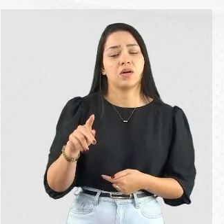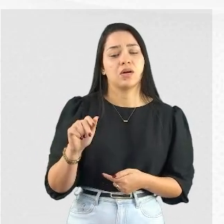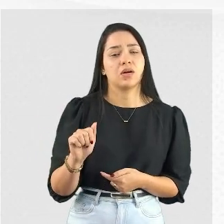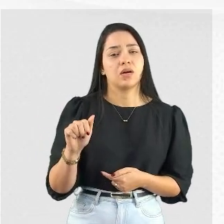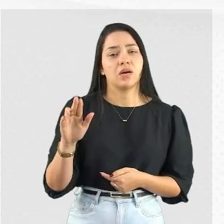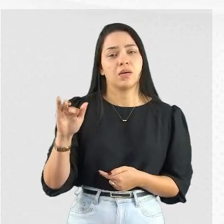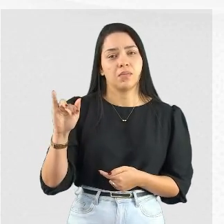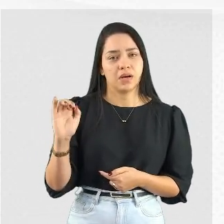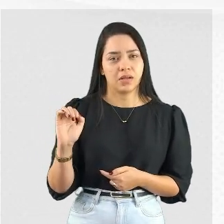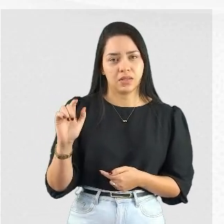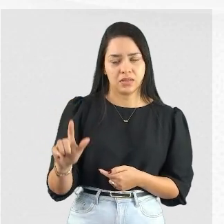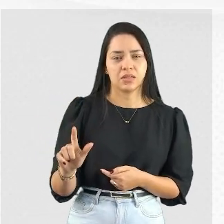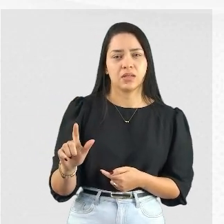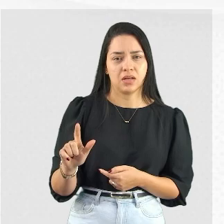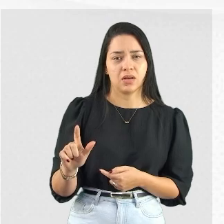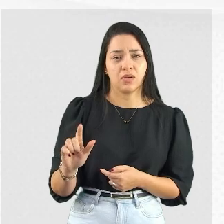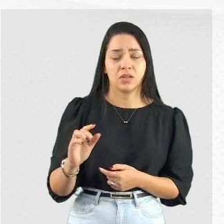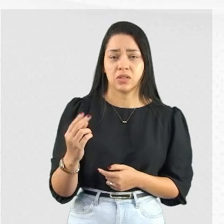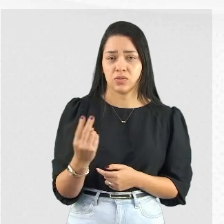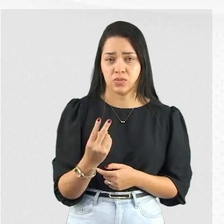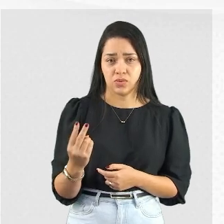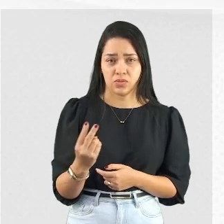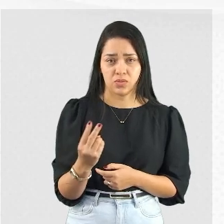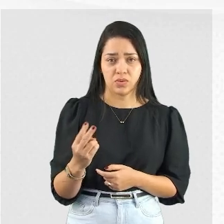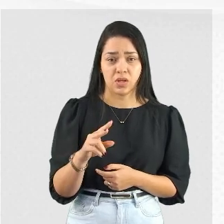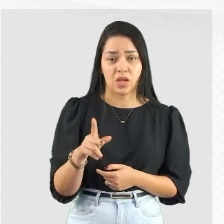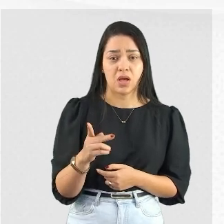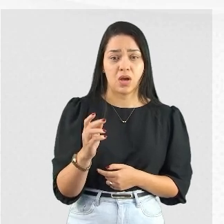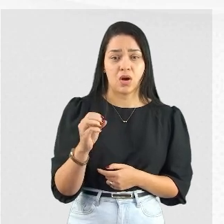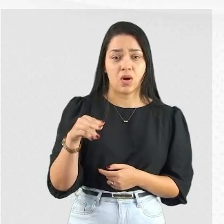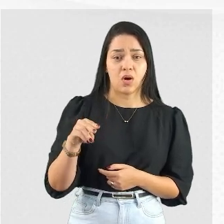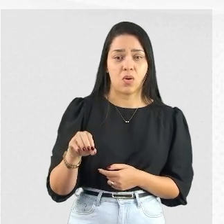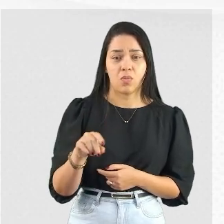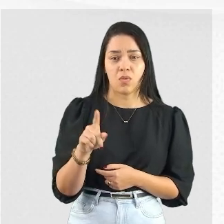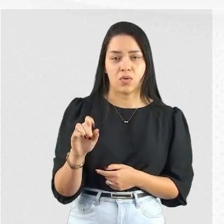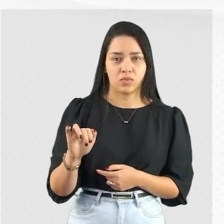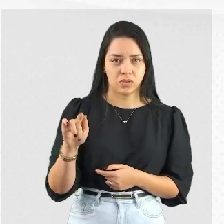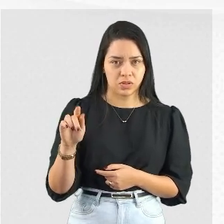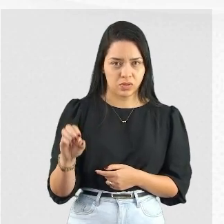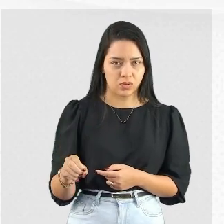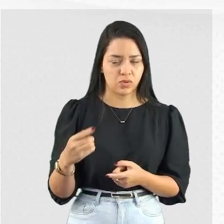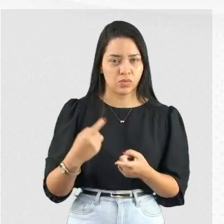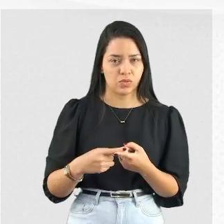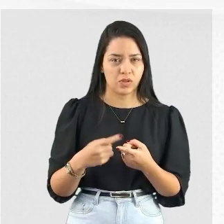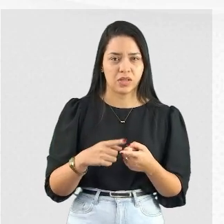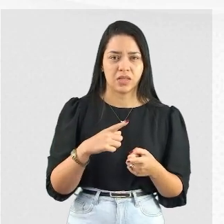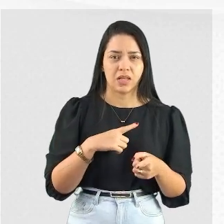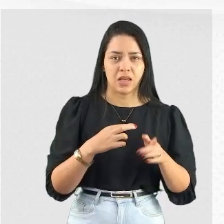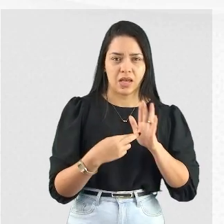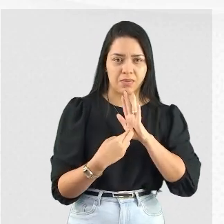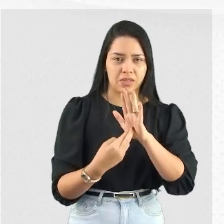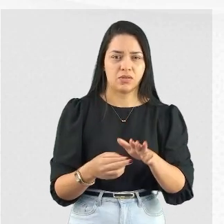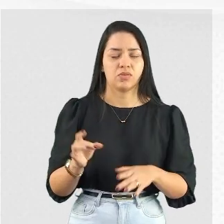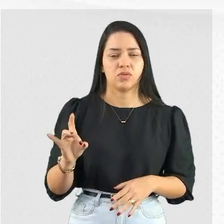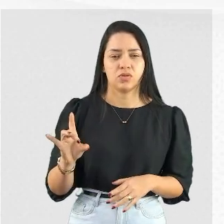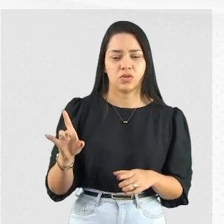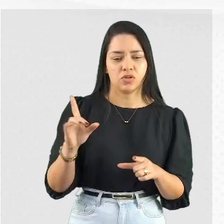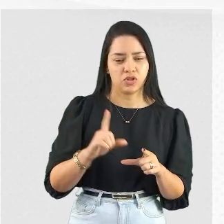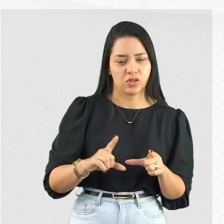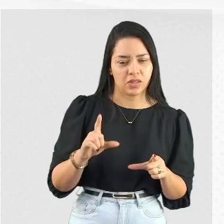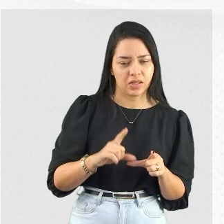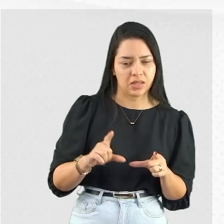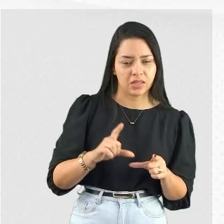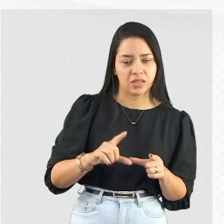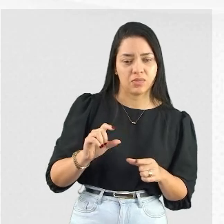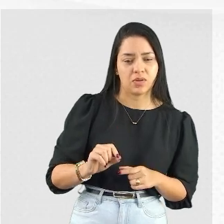são homozigotos, tá? Os dois, um é homozigoto dominante, né? Por ter representação somente de letras maiúsculas, e